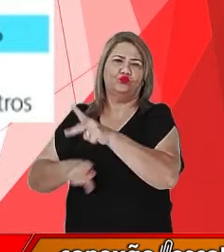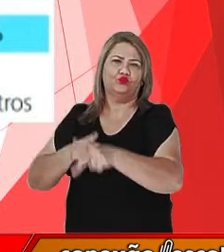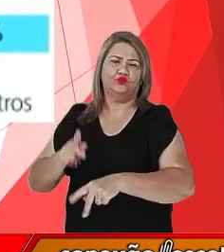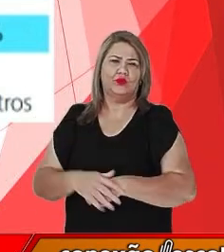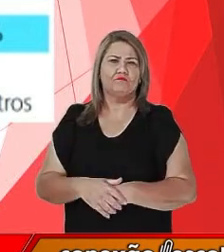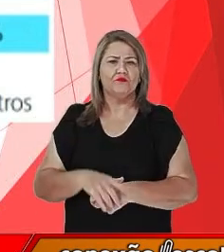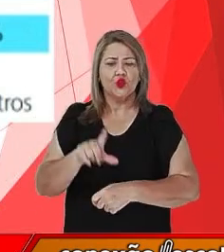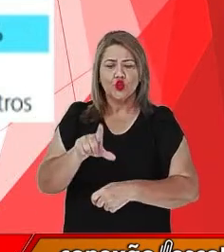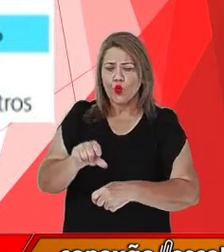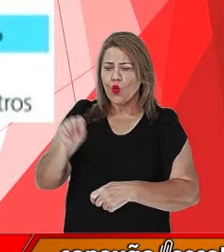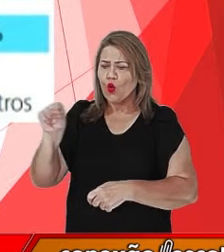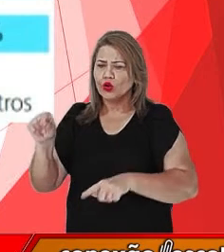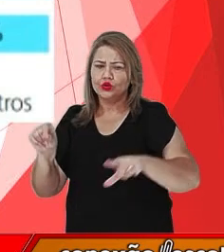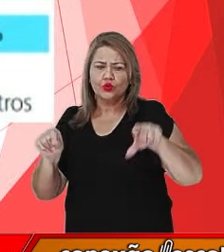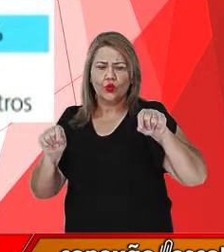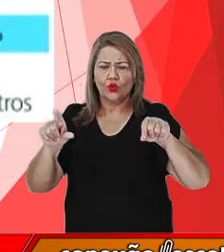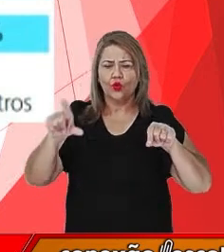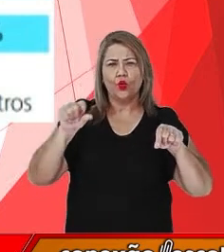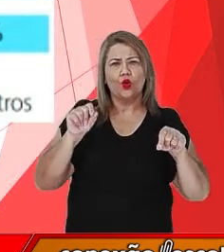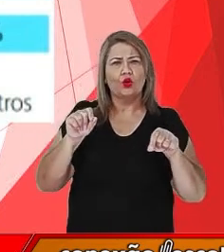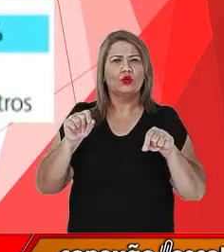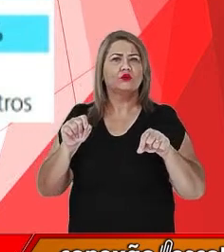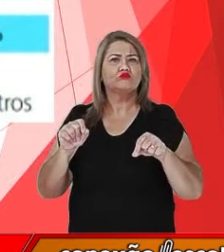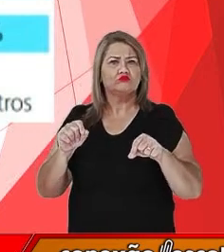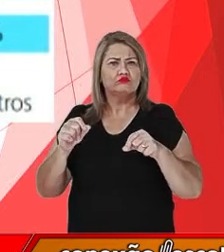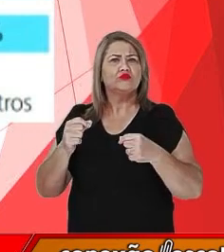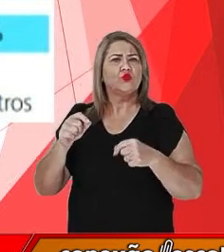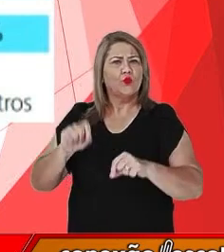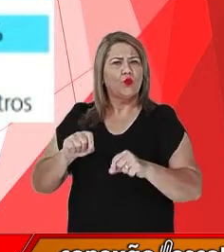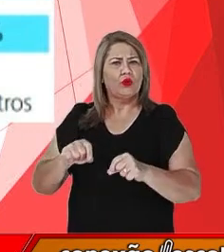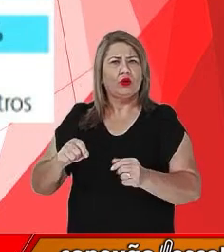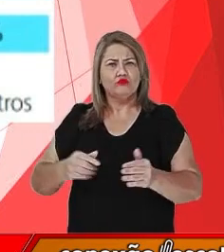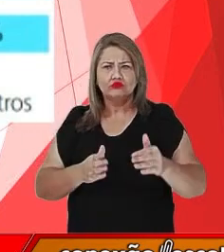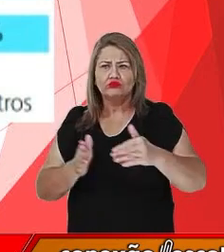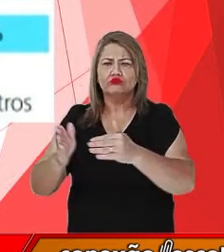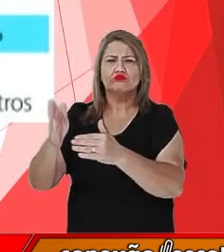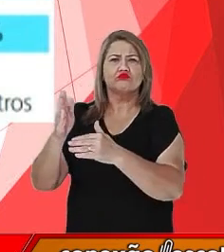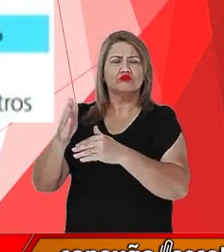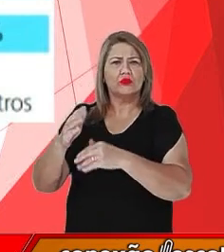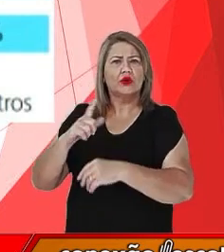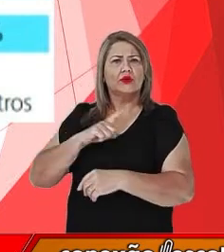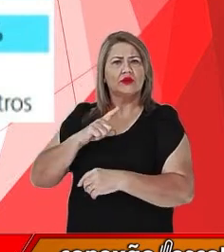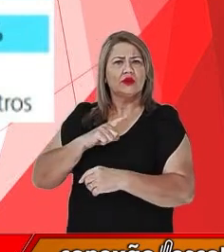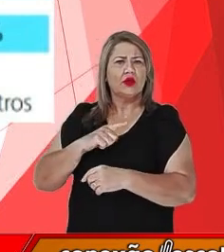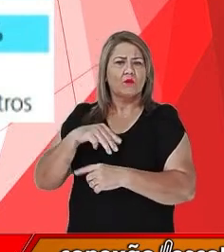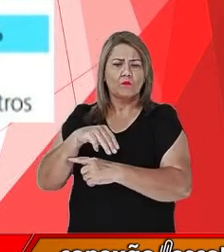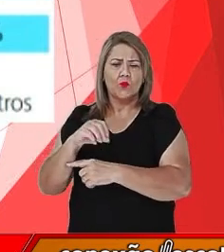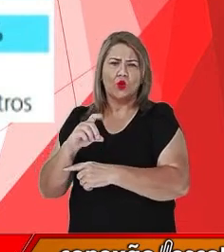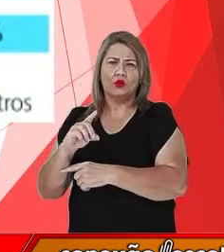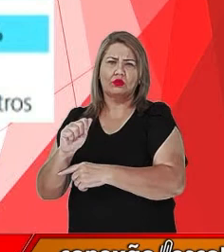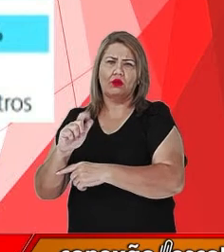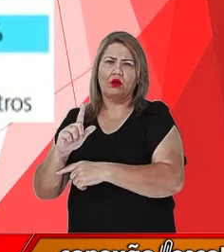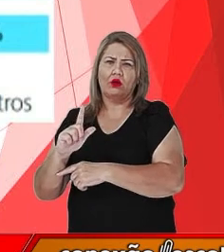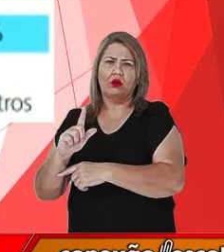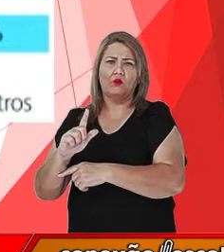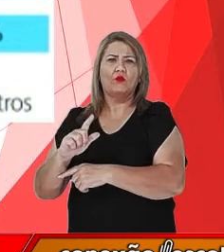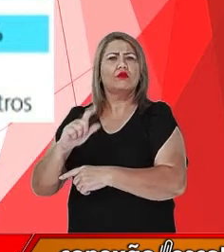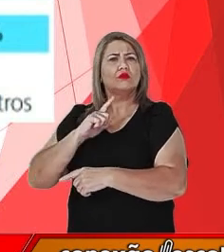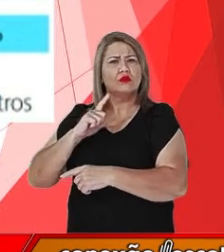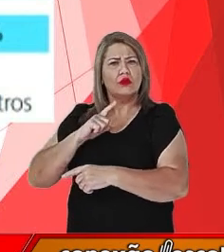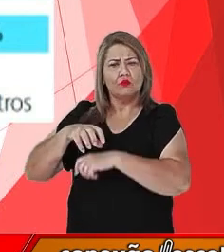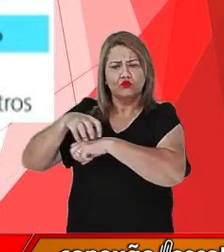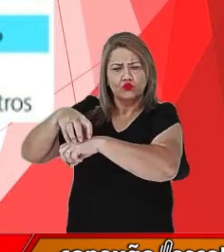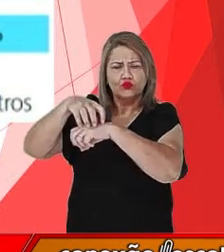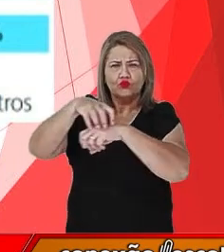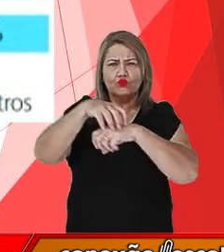a escolha do transporte rodoviário como principal modal de transporte para deslocamento de